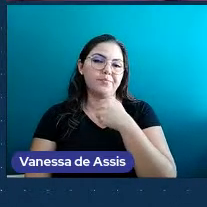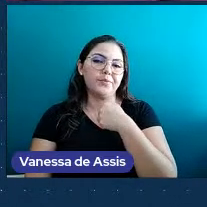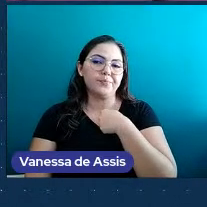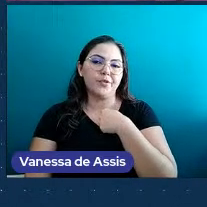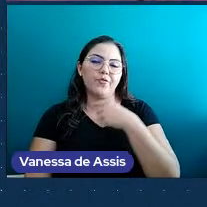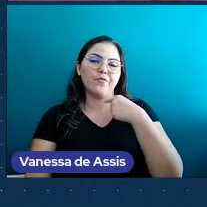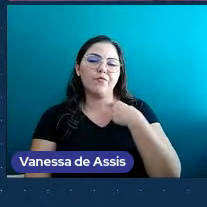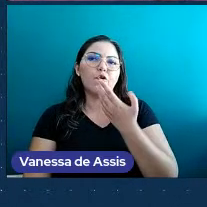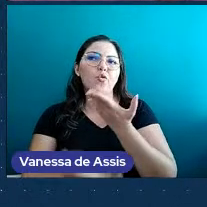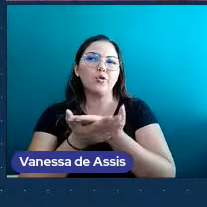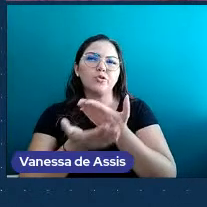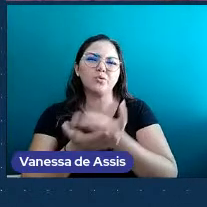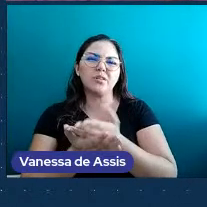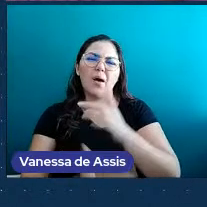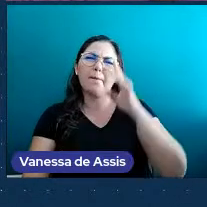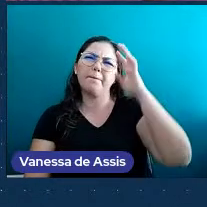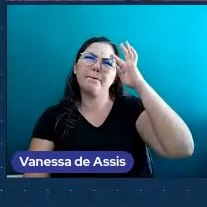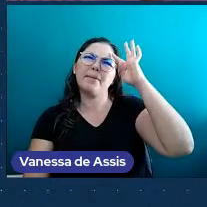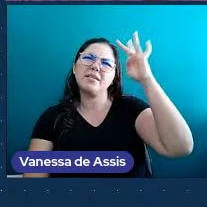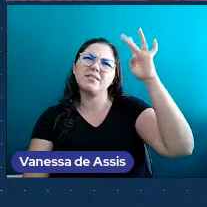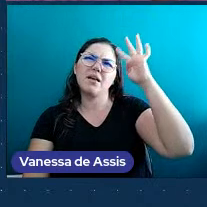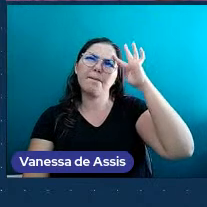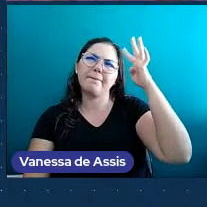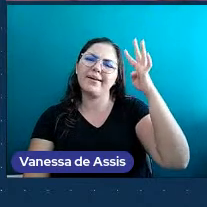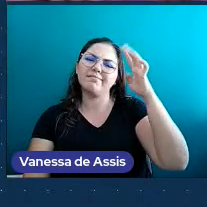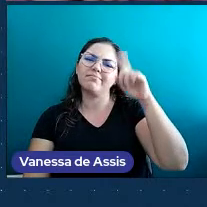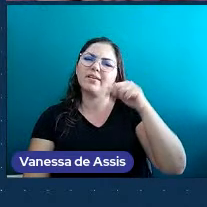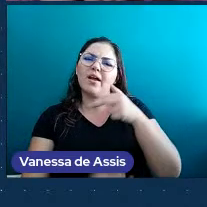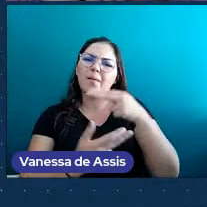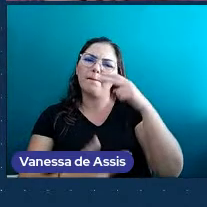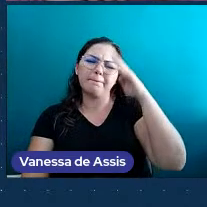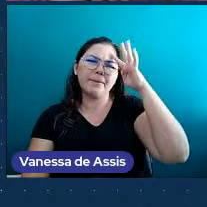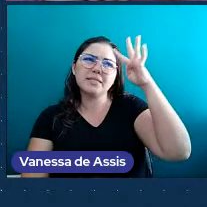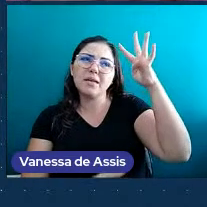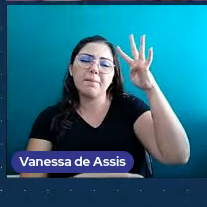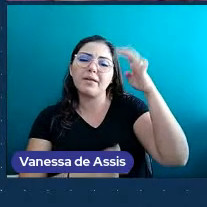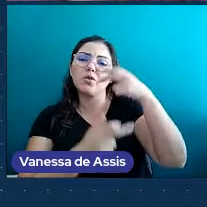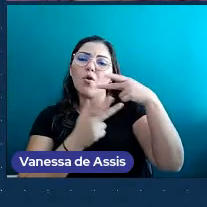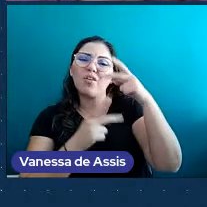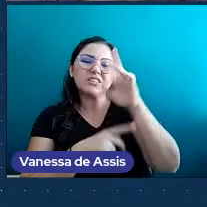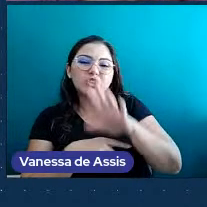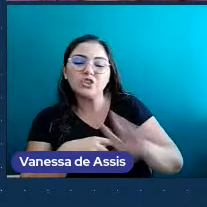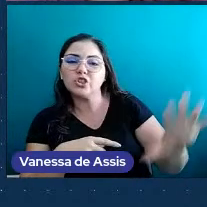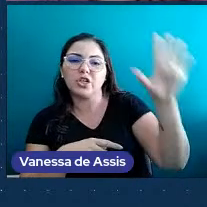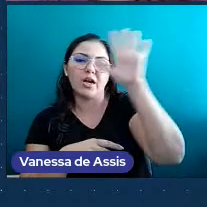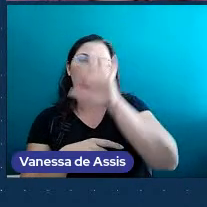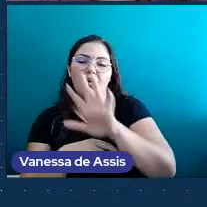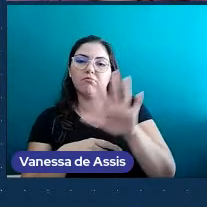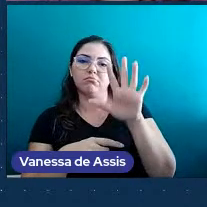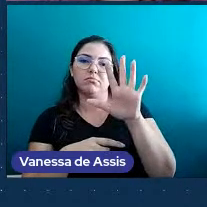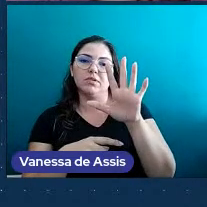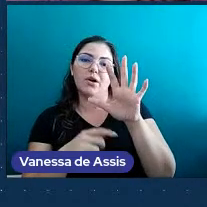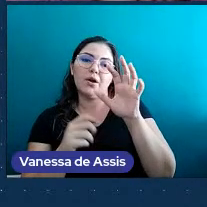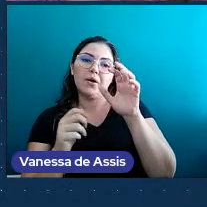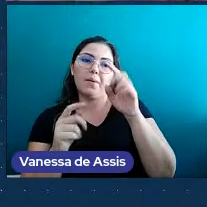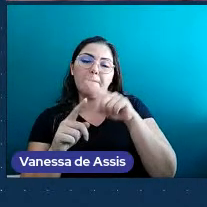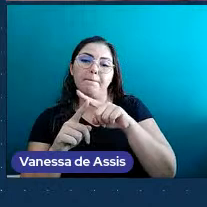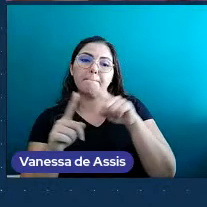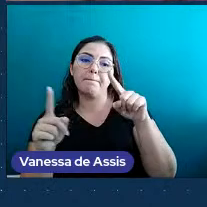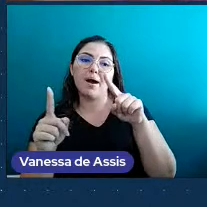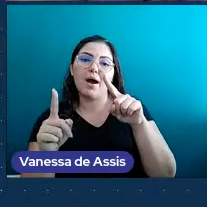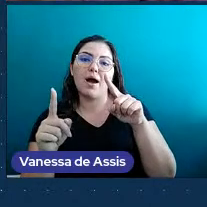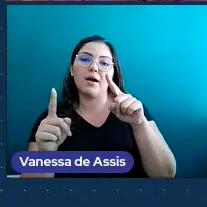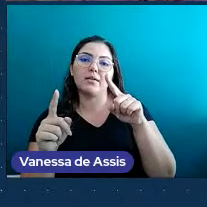bem ampla, bem vaga, né, dos estudantes sobre o trabalho dos professores, eu posso, então, dizer que quero estudar